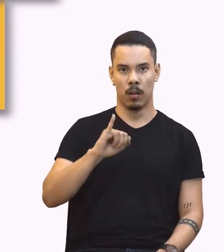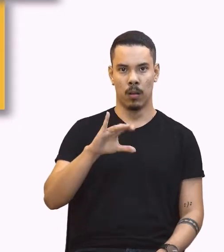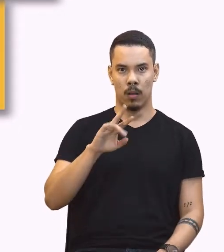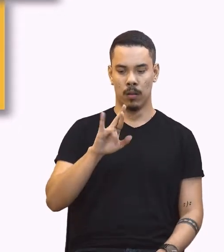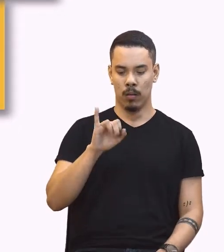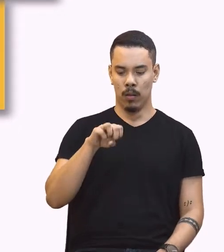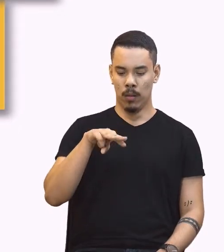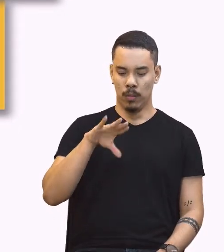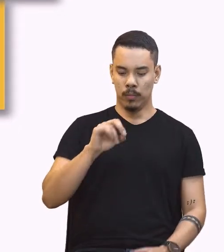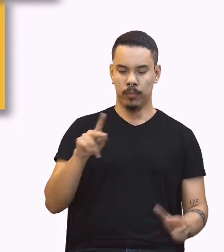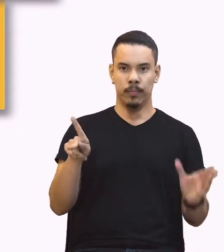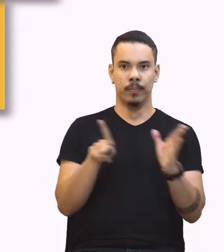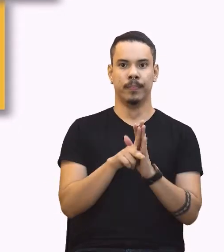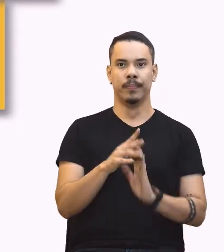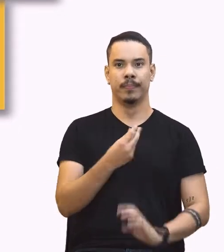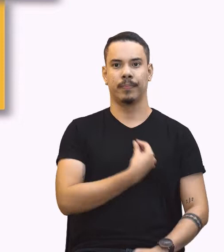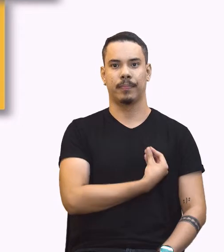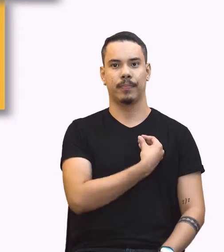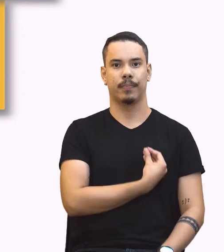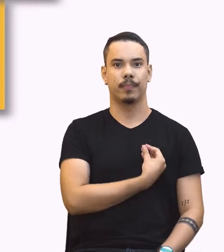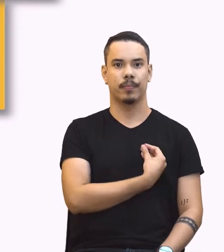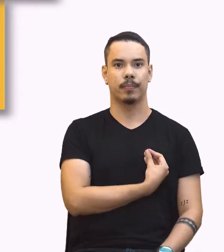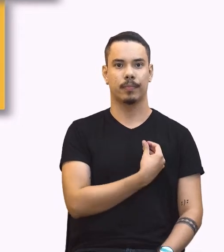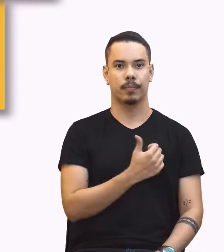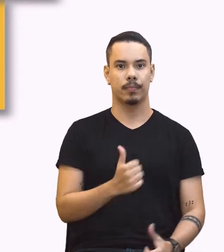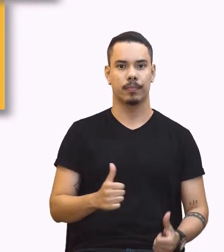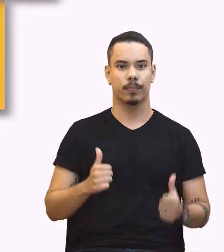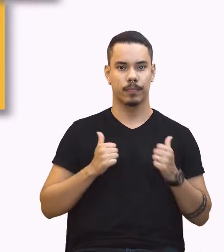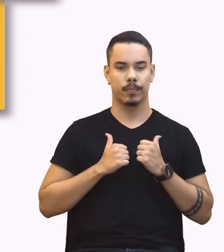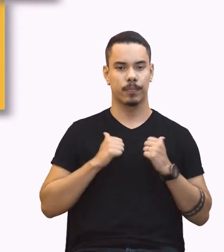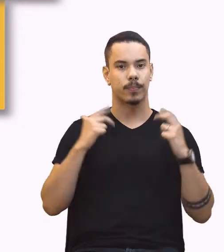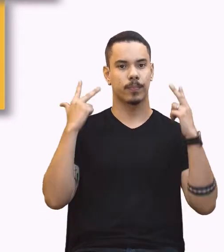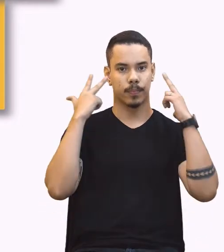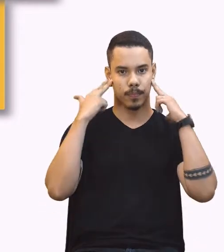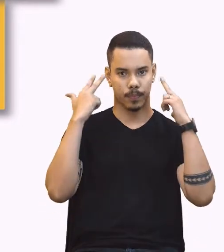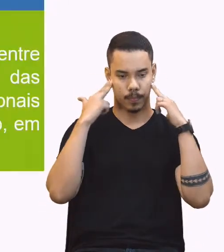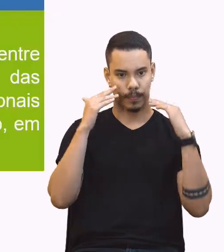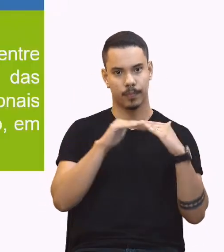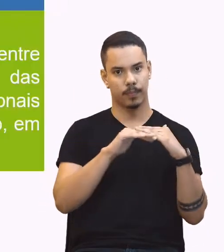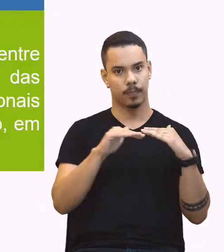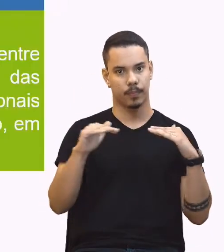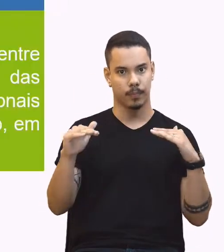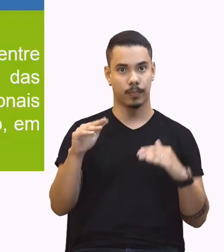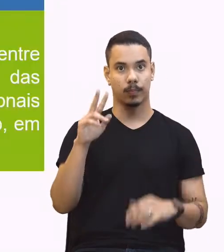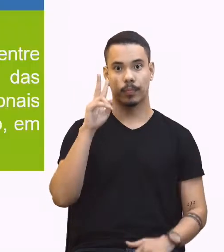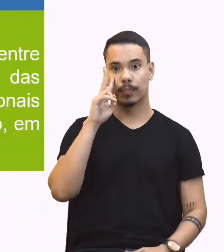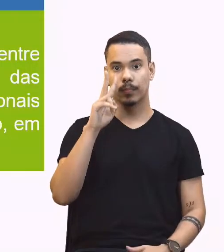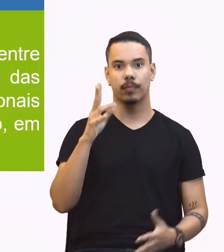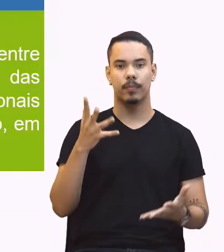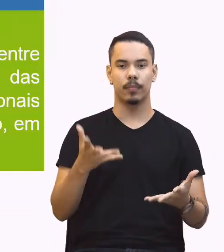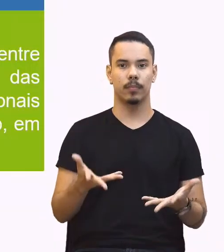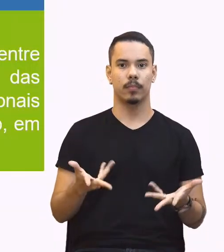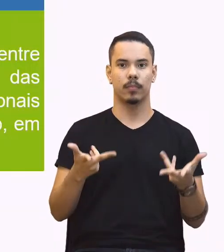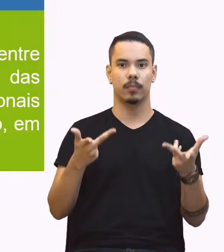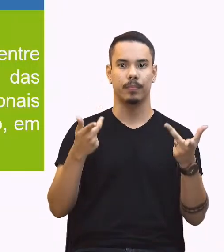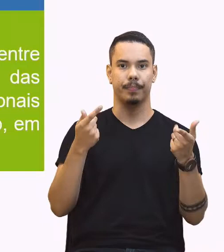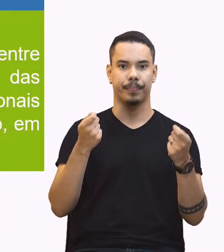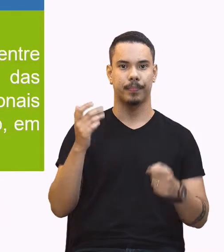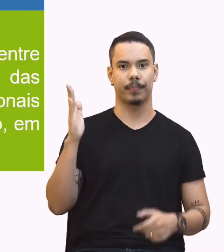vida oculta e moderada. Vamos ver quais são as habilidades que nós temos para a nossa